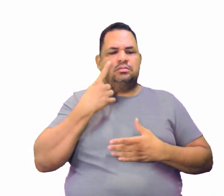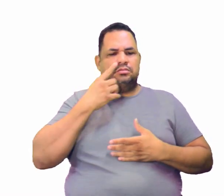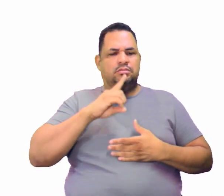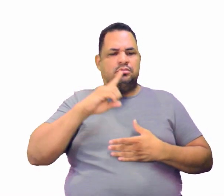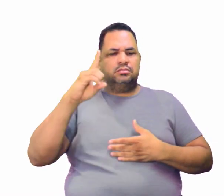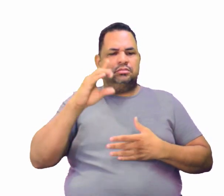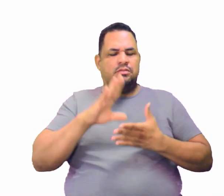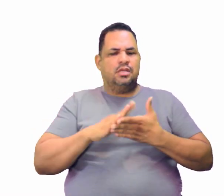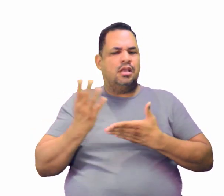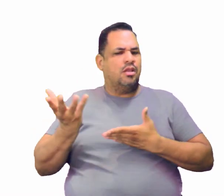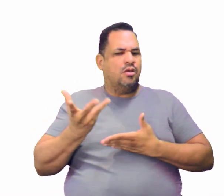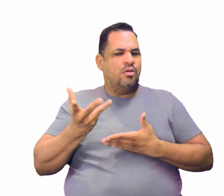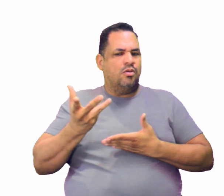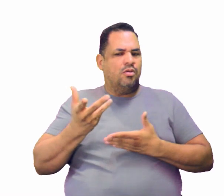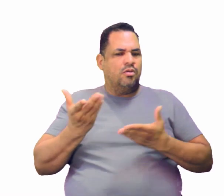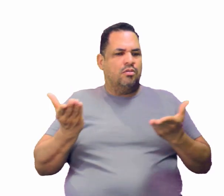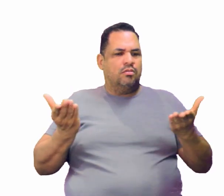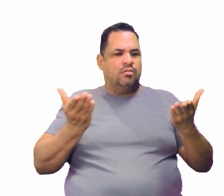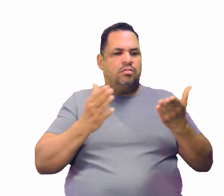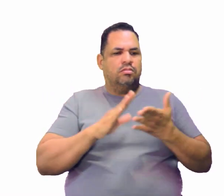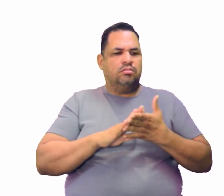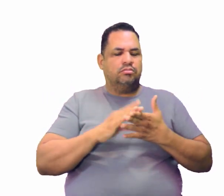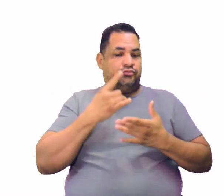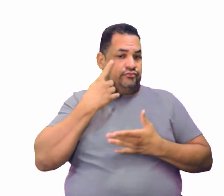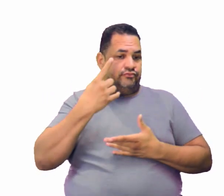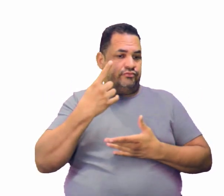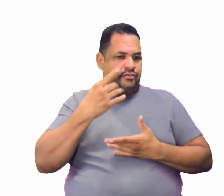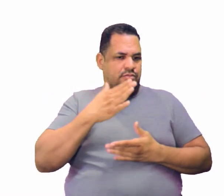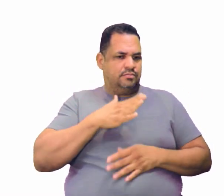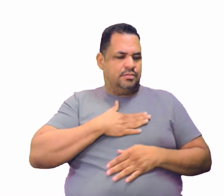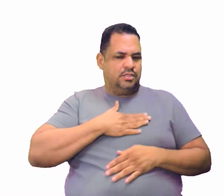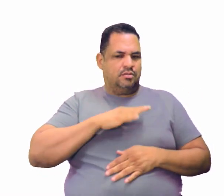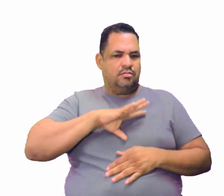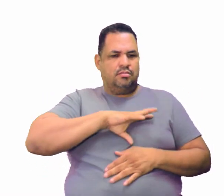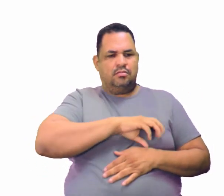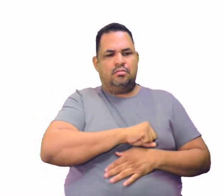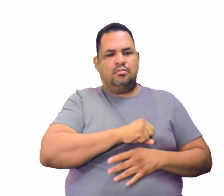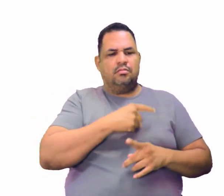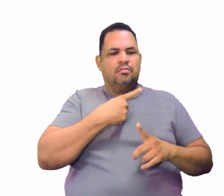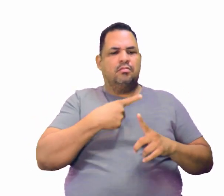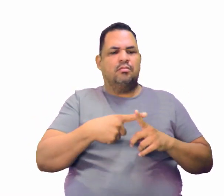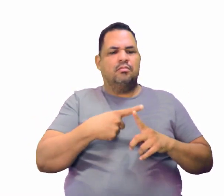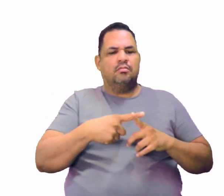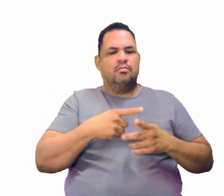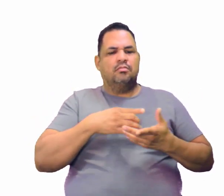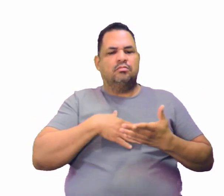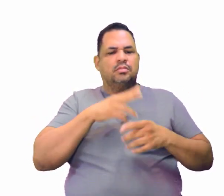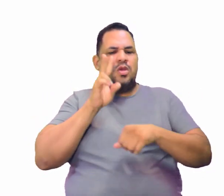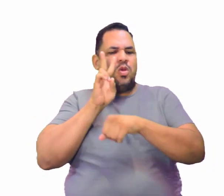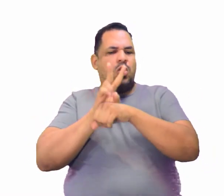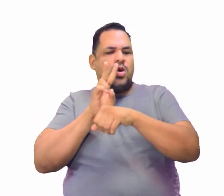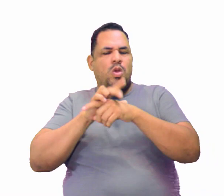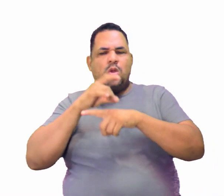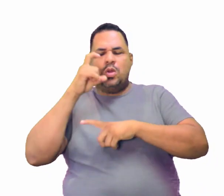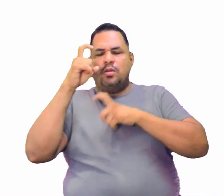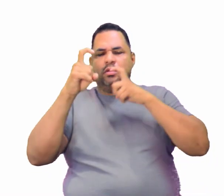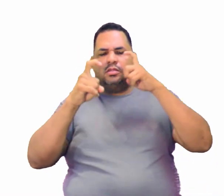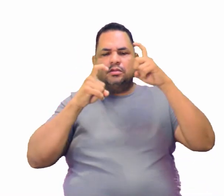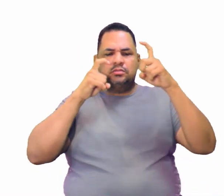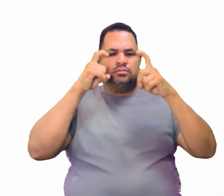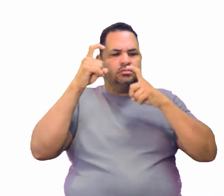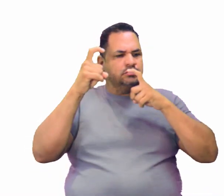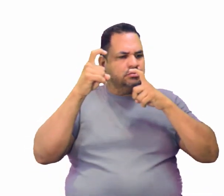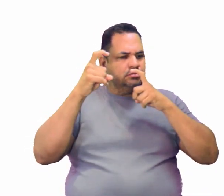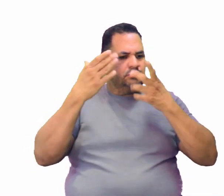ele venha cedo. Acaso vistes, meu amado, por quem tenho grande cuidado?